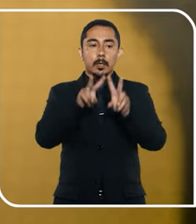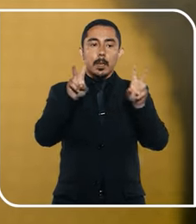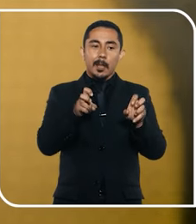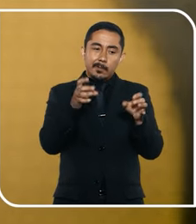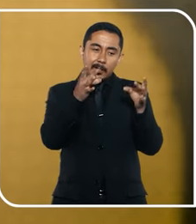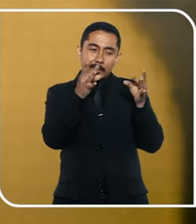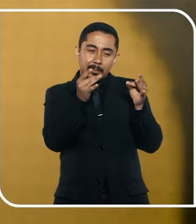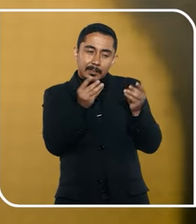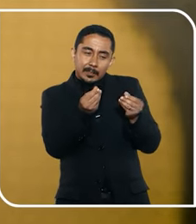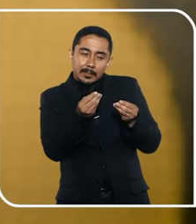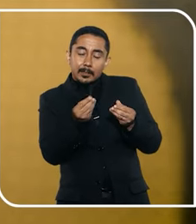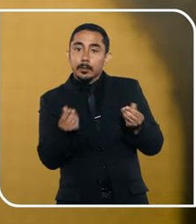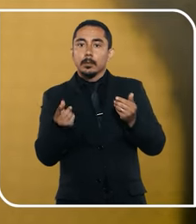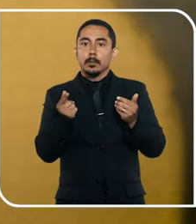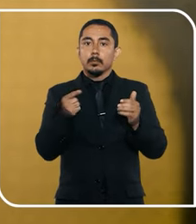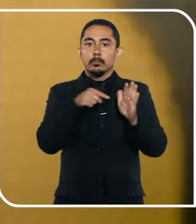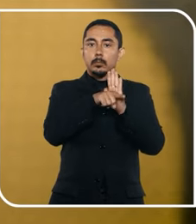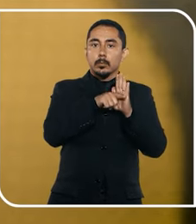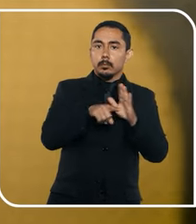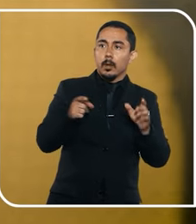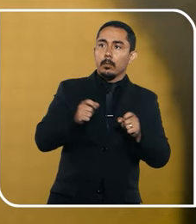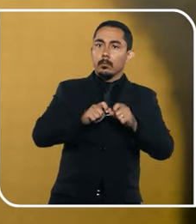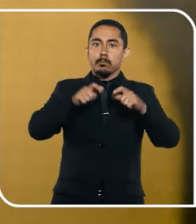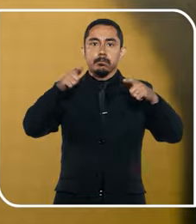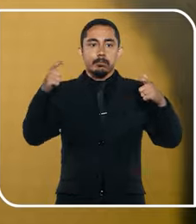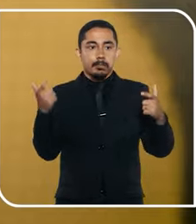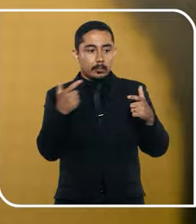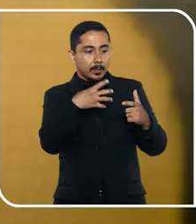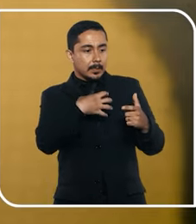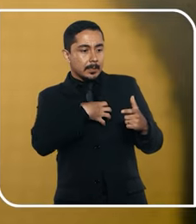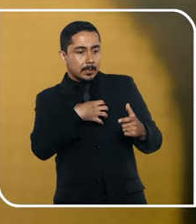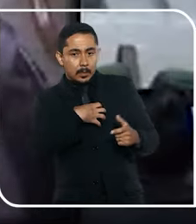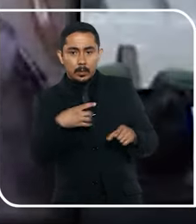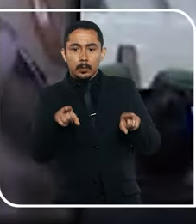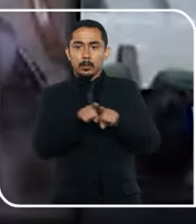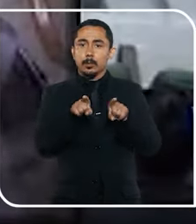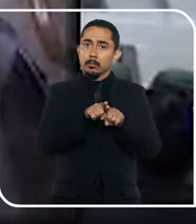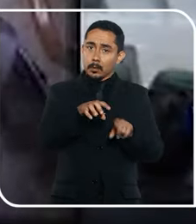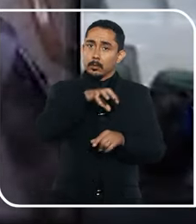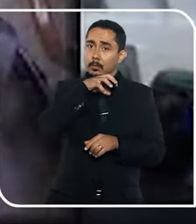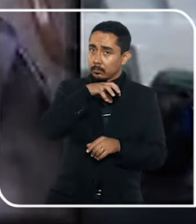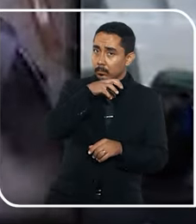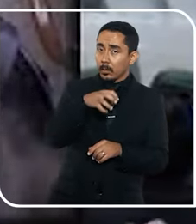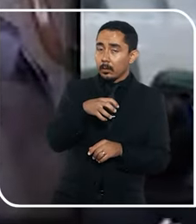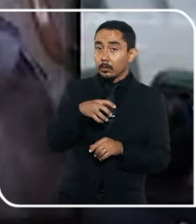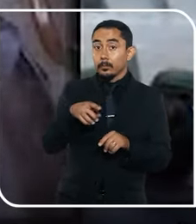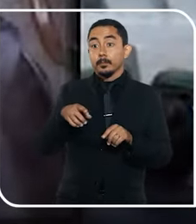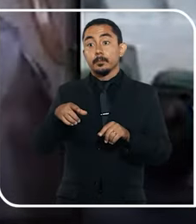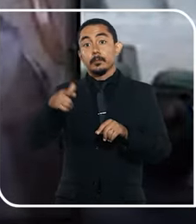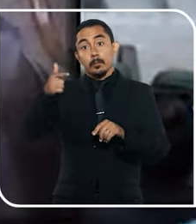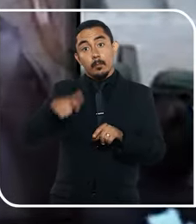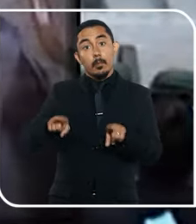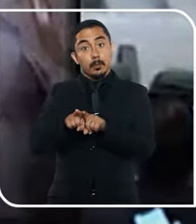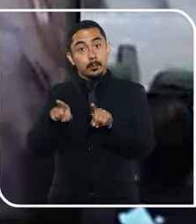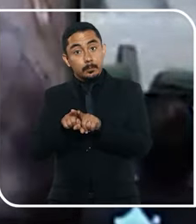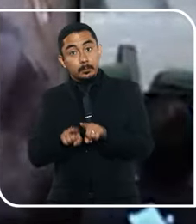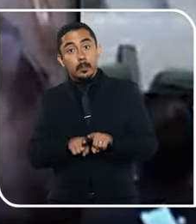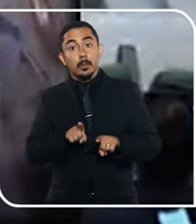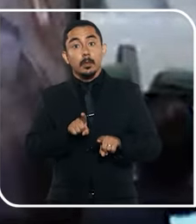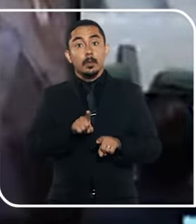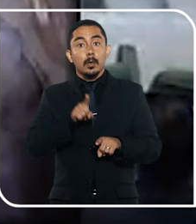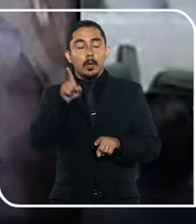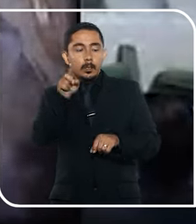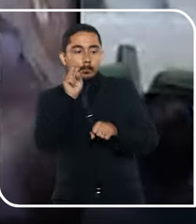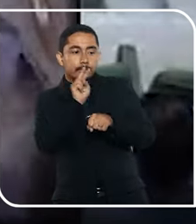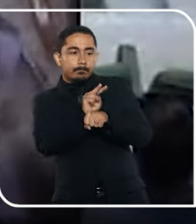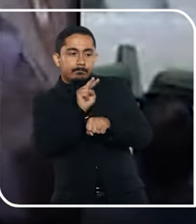questão bastante delicada, examinada tanto pelo ângulo da afetividade em relação ao animal, como também pela